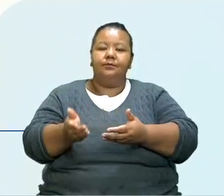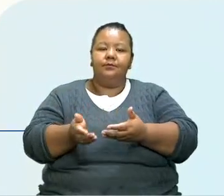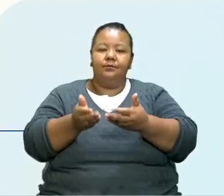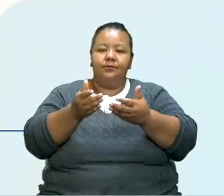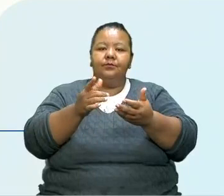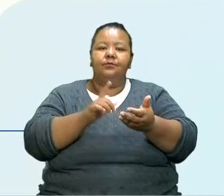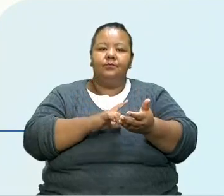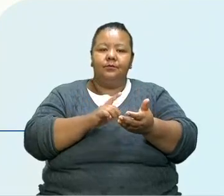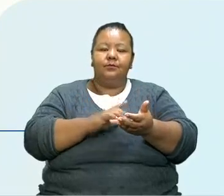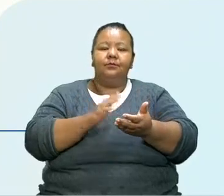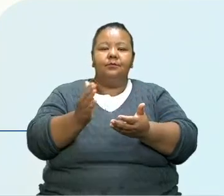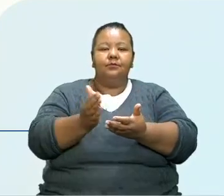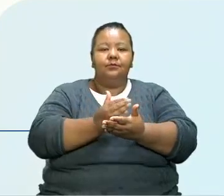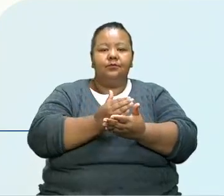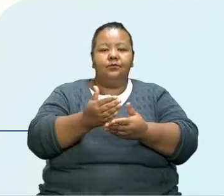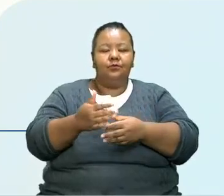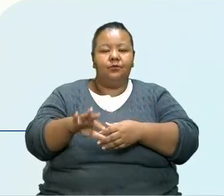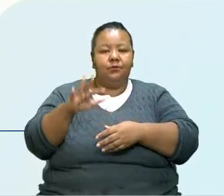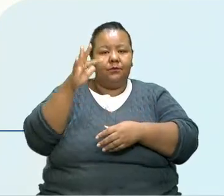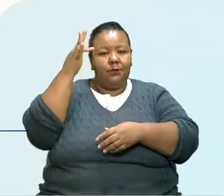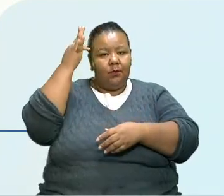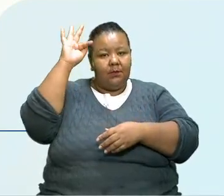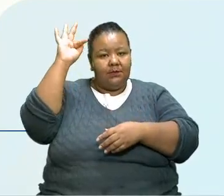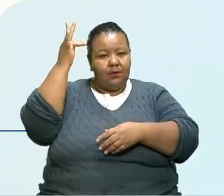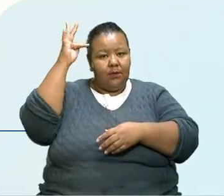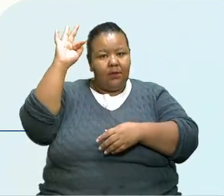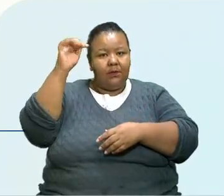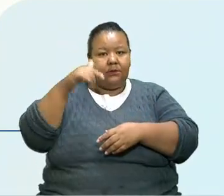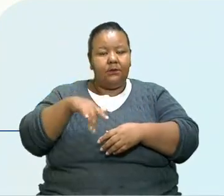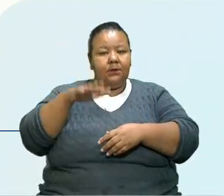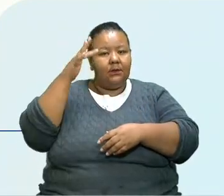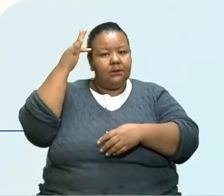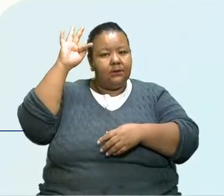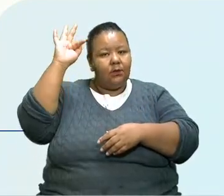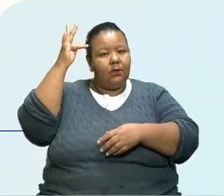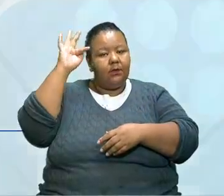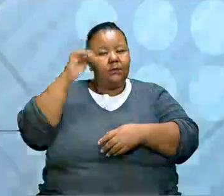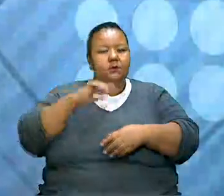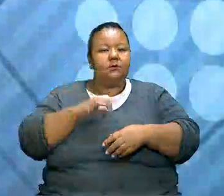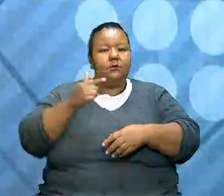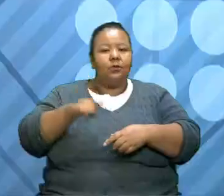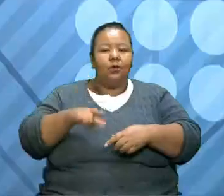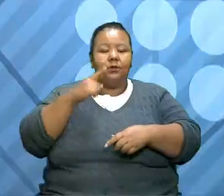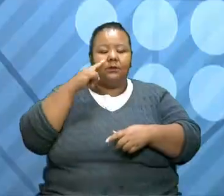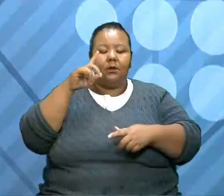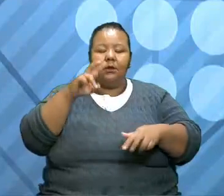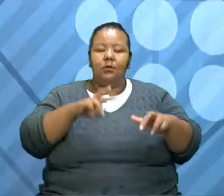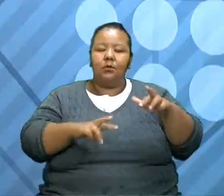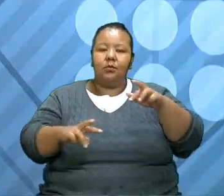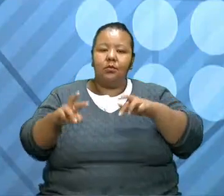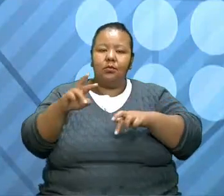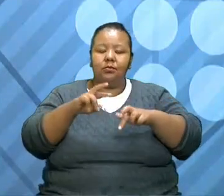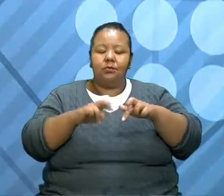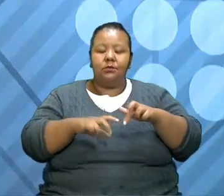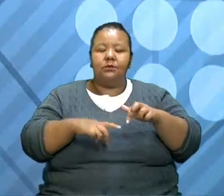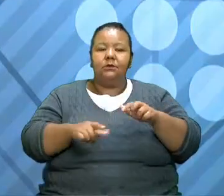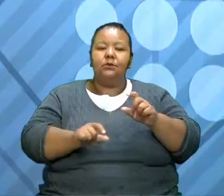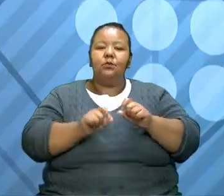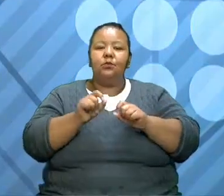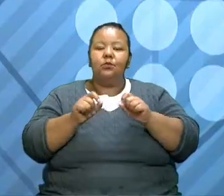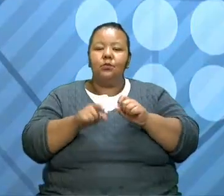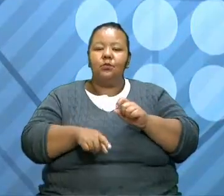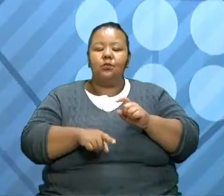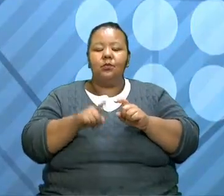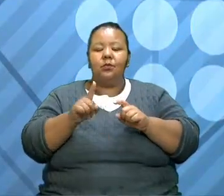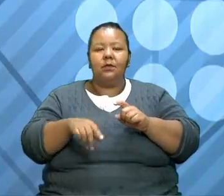tenho algumas teorias. E dentro dessas teorias, eu vou conseguir analisar. Então, nós temos o quê? Primeiro, o